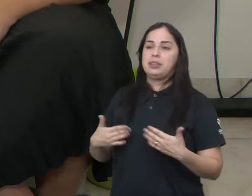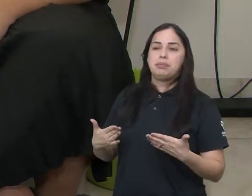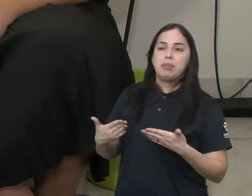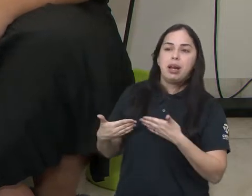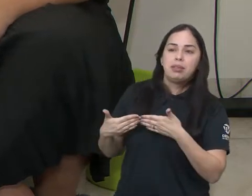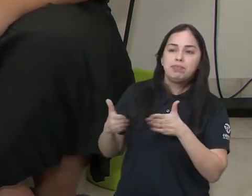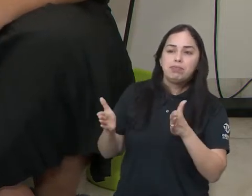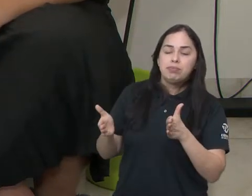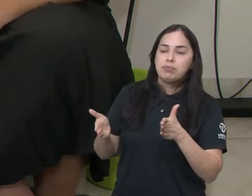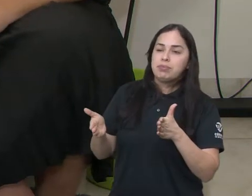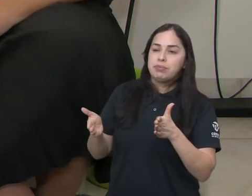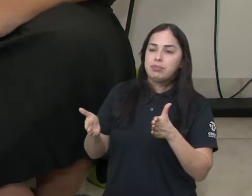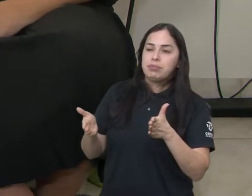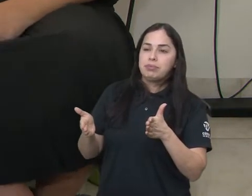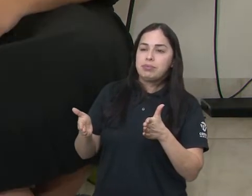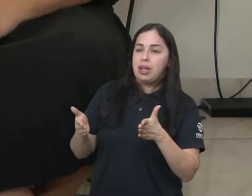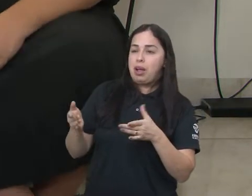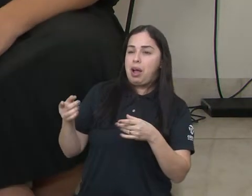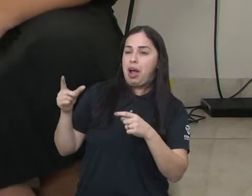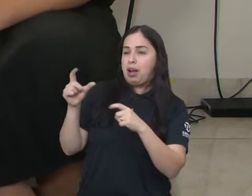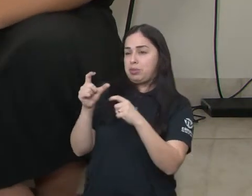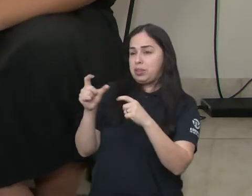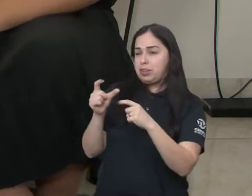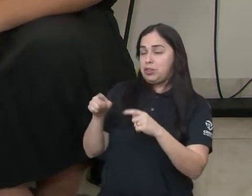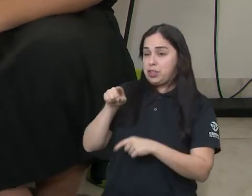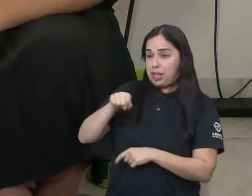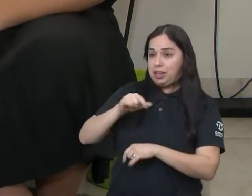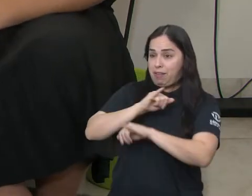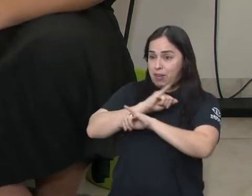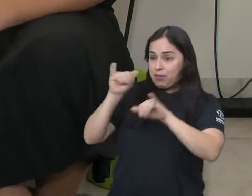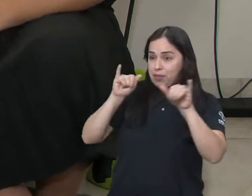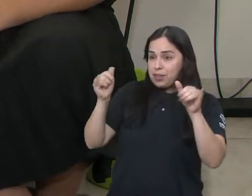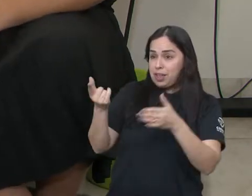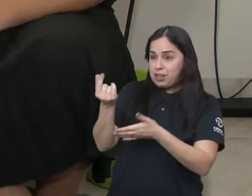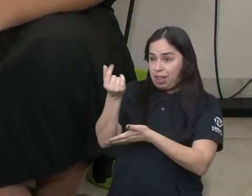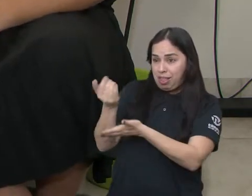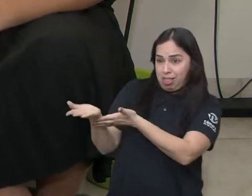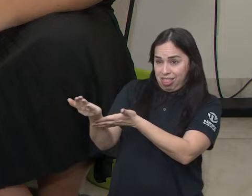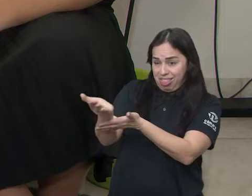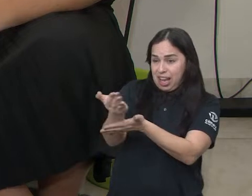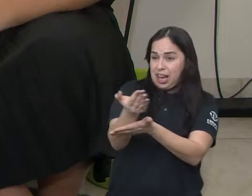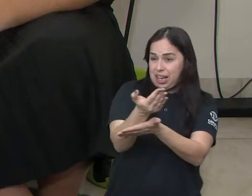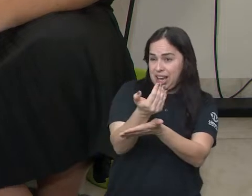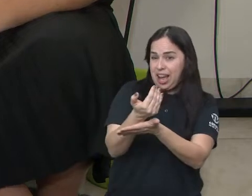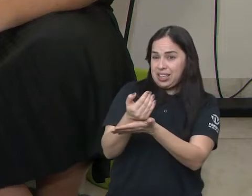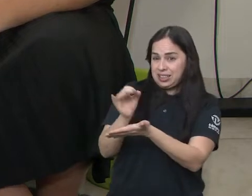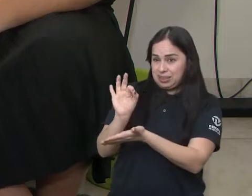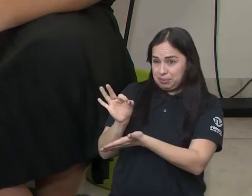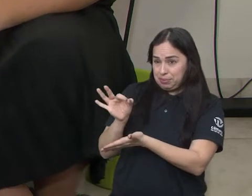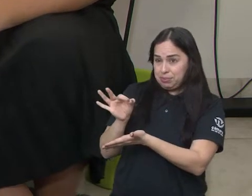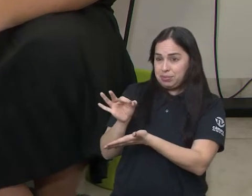para lançar essa HQ, você está fazendo uma campanha de financiamento coletivo, né?